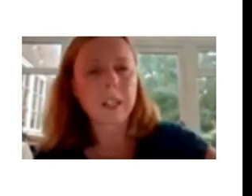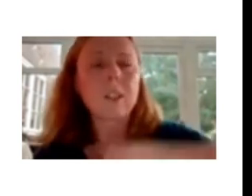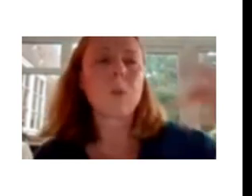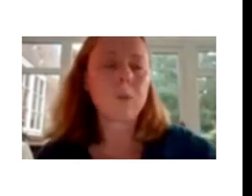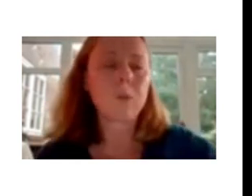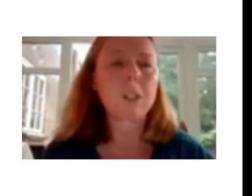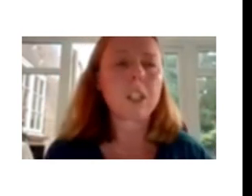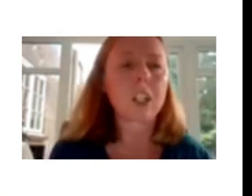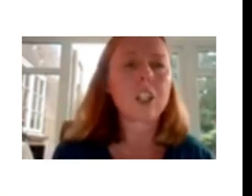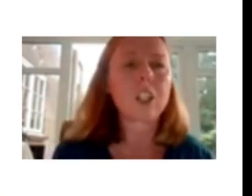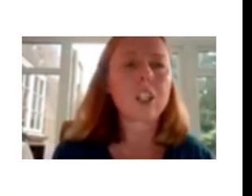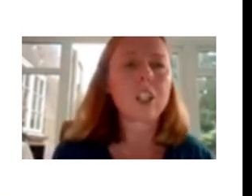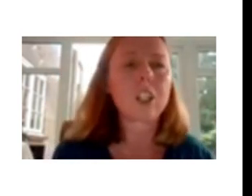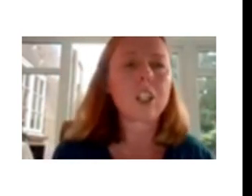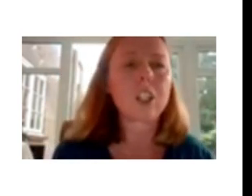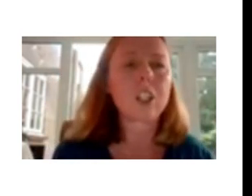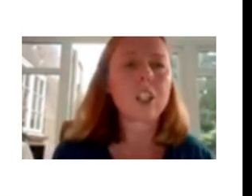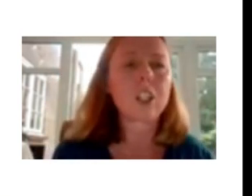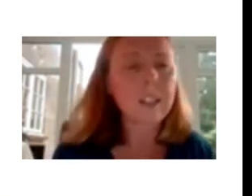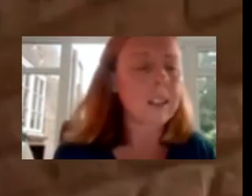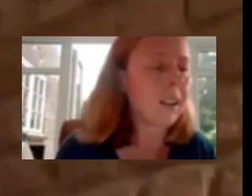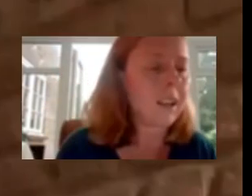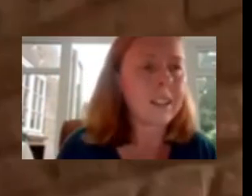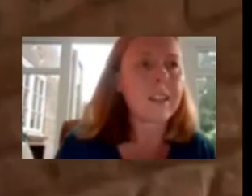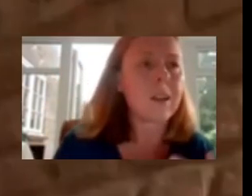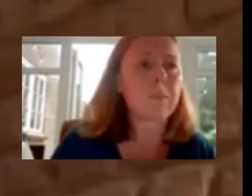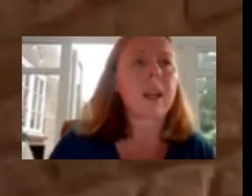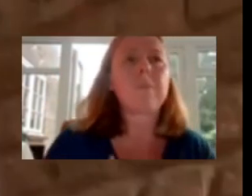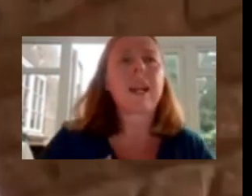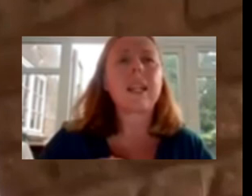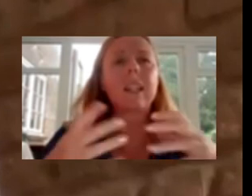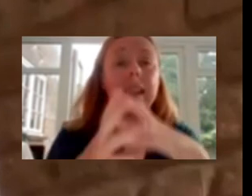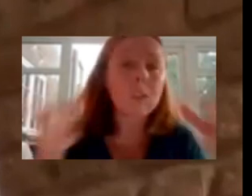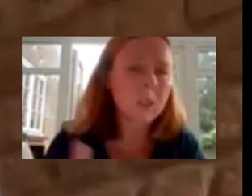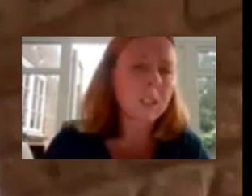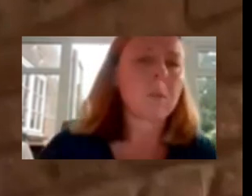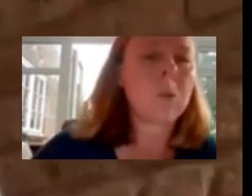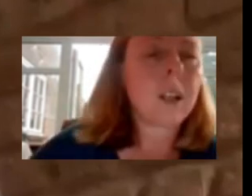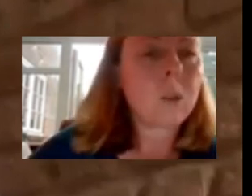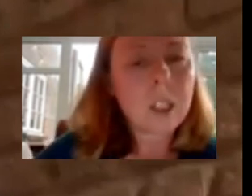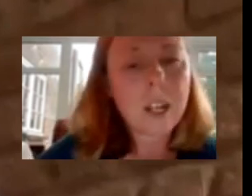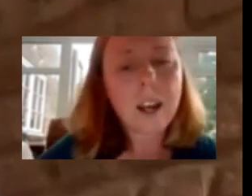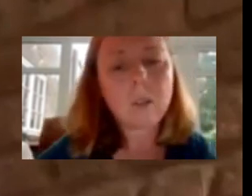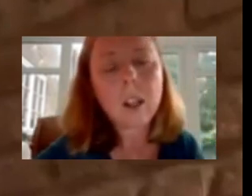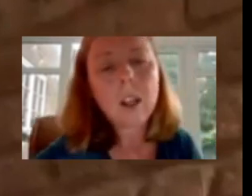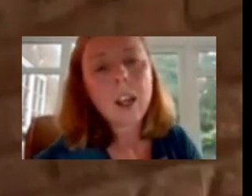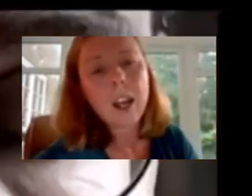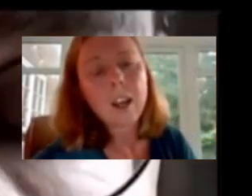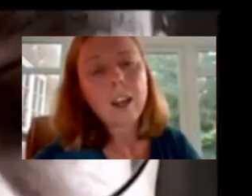do Brasil em filmes estrangeiros, como ninguém fazia, parece que dentro do cinema